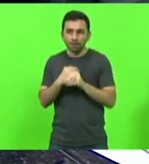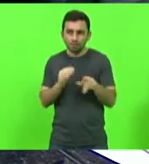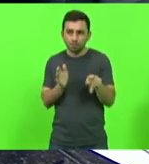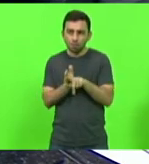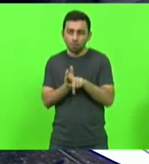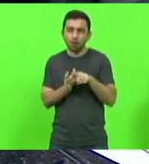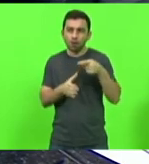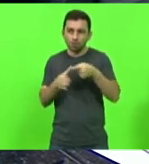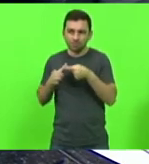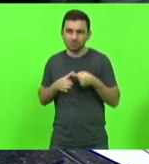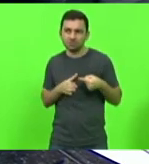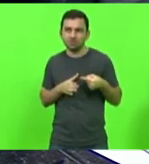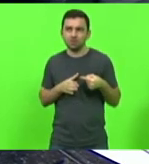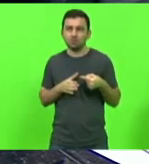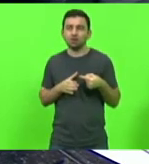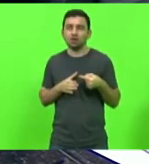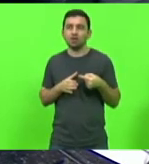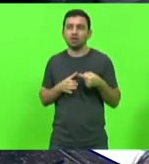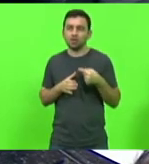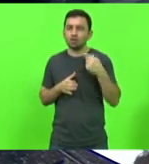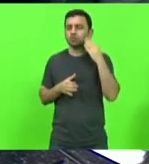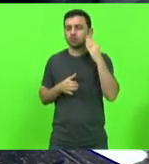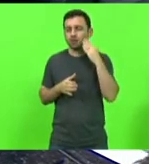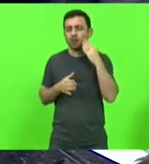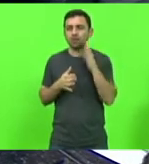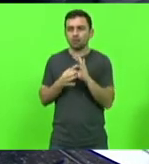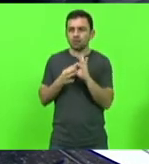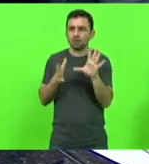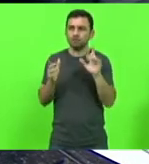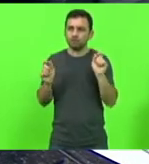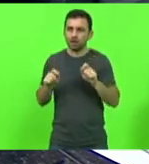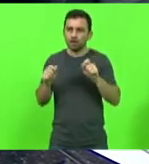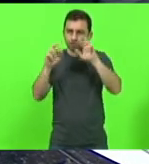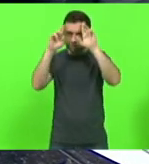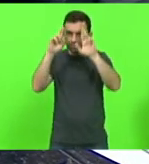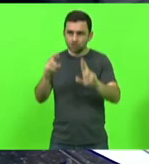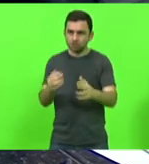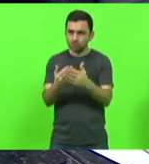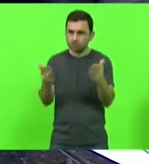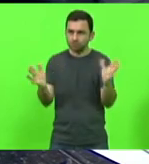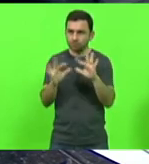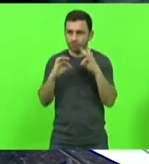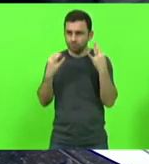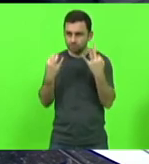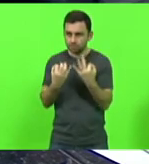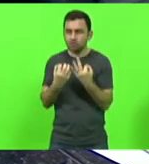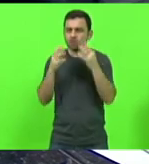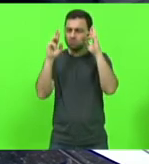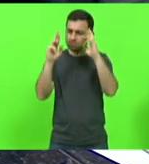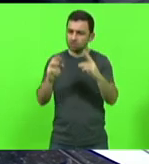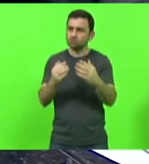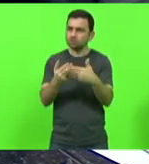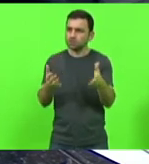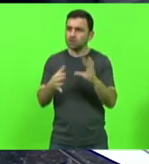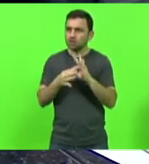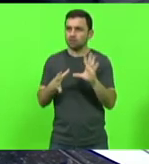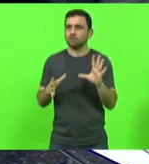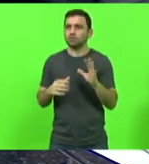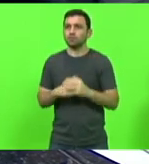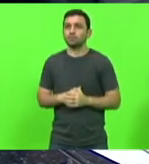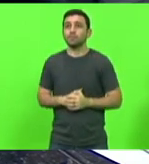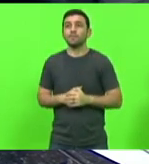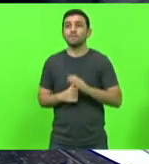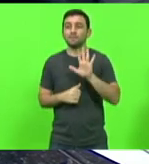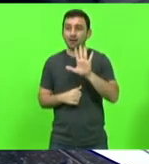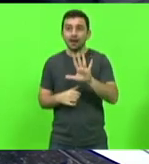até entendo que essa liberdade possa existir em respeito aos pais aqui presentes, em respeito à liberdade das pessoas. só que